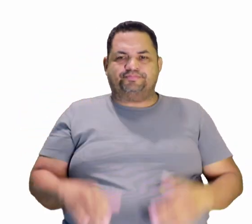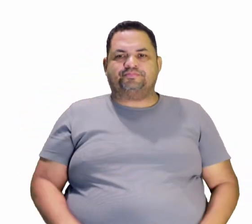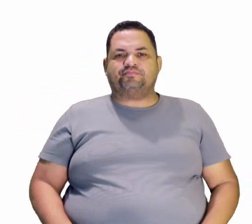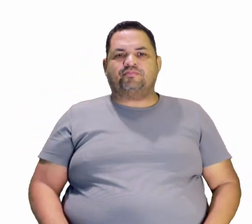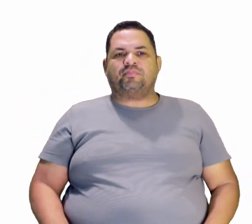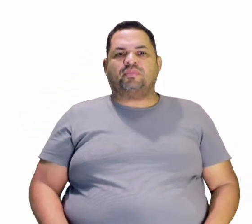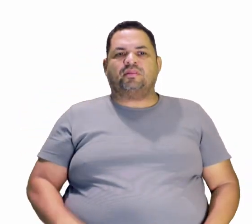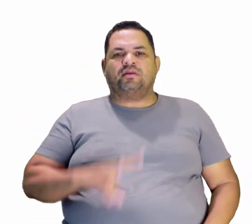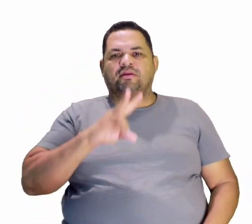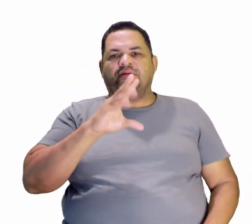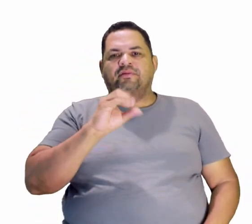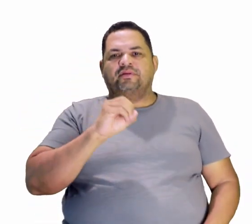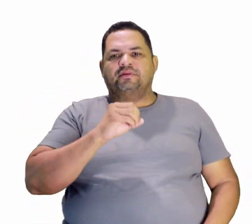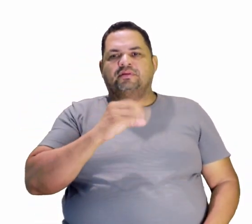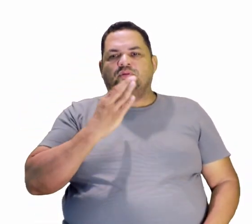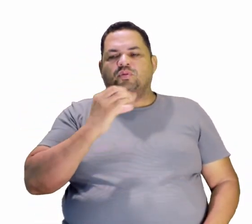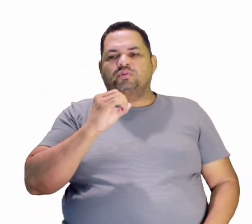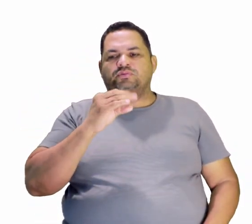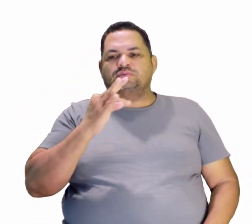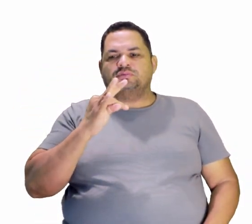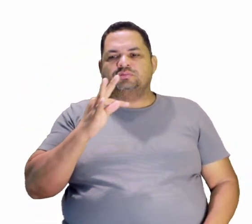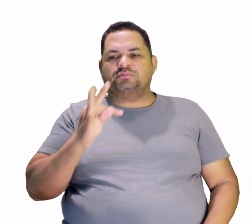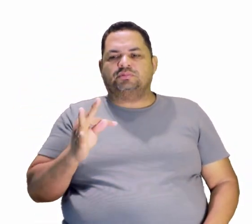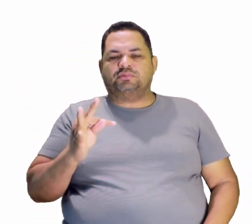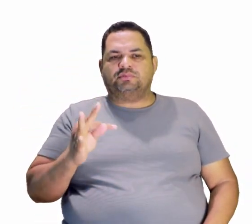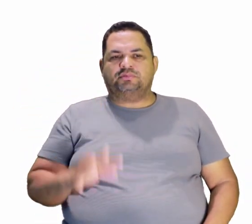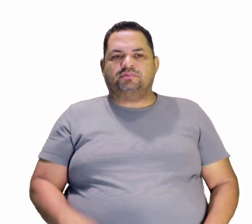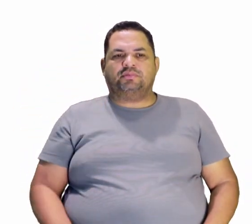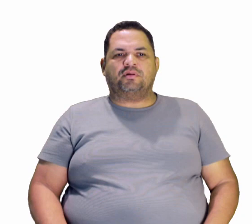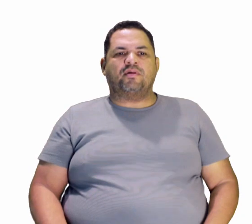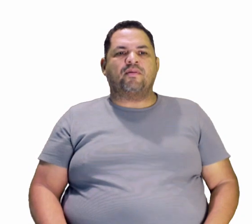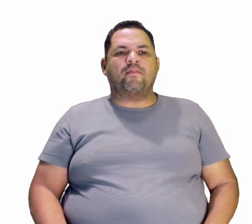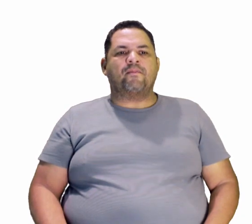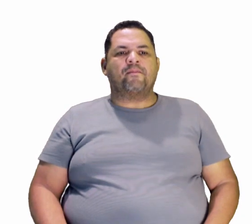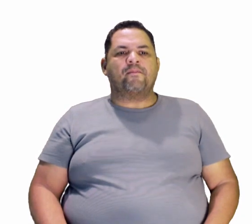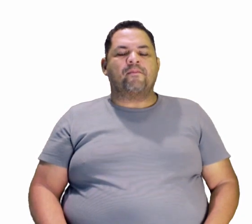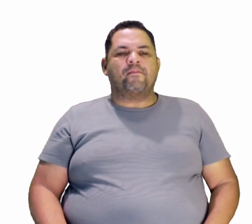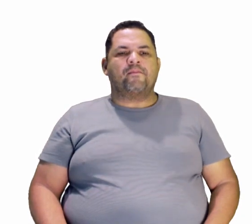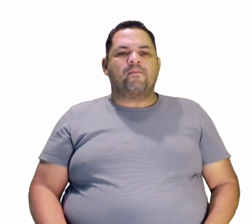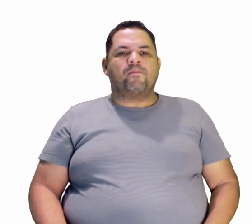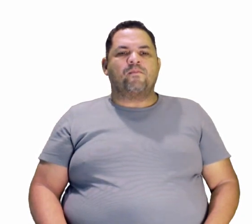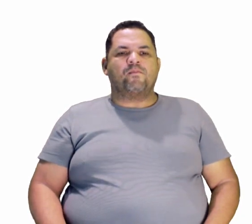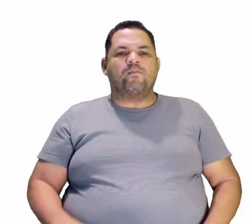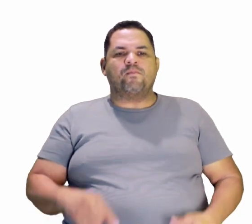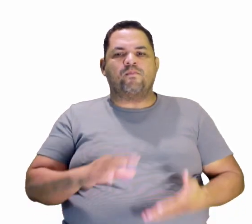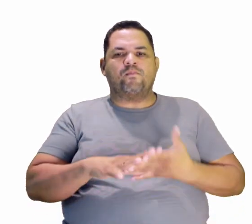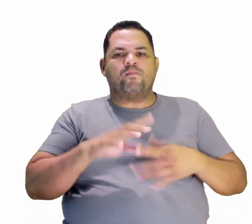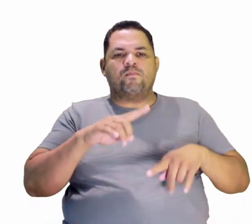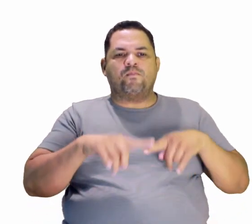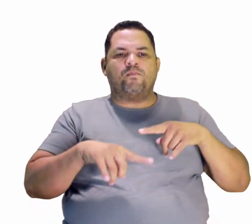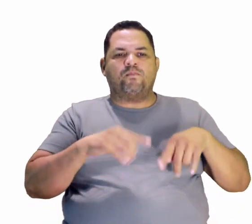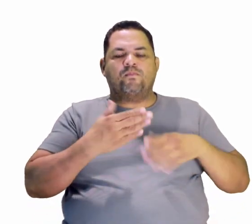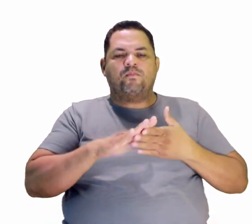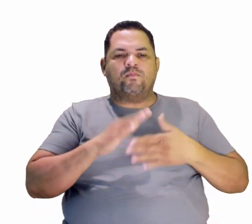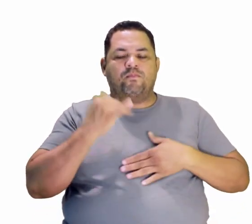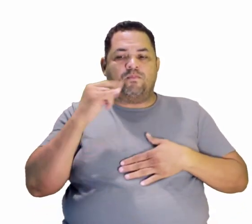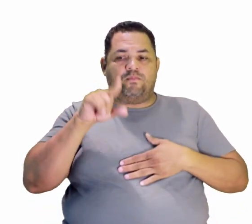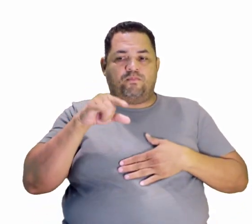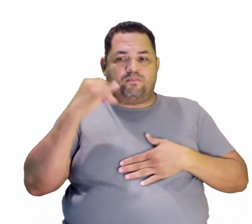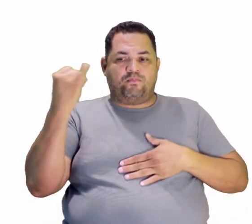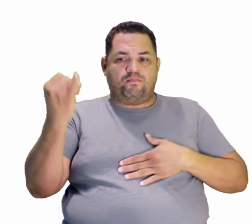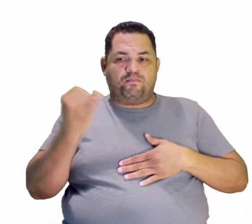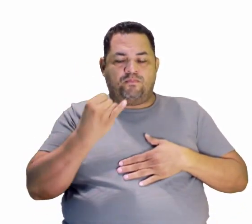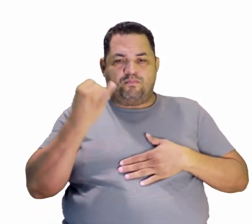é V0 cosseno de θ, tá? Então, essas duas componentes são importantes, que é